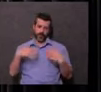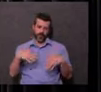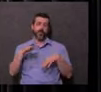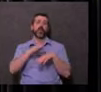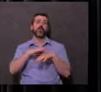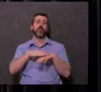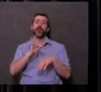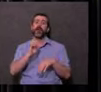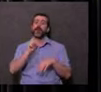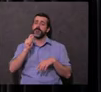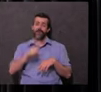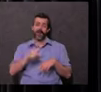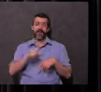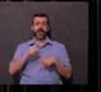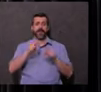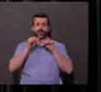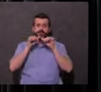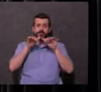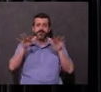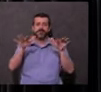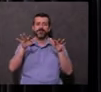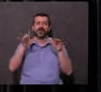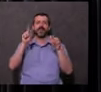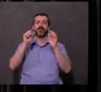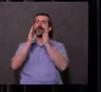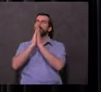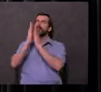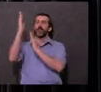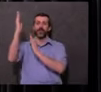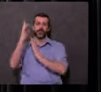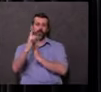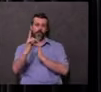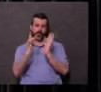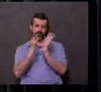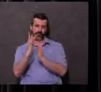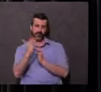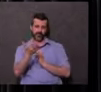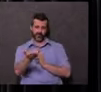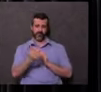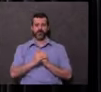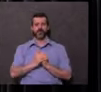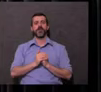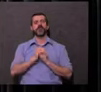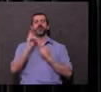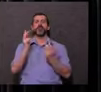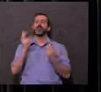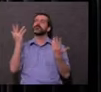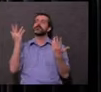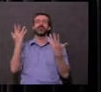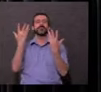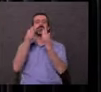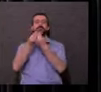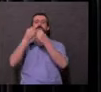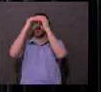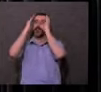fé, de encontro com o Deus revelado em Jesus Cristo, de encontro com Maria, mulher e mãe, imagem